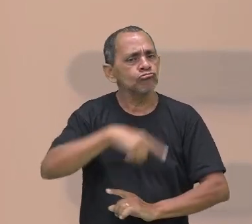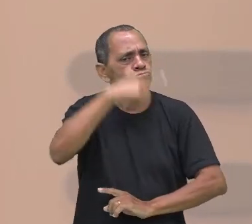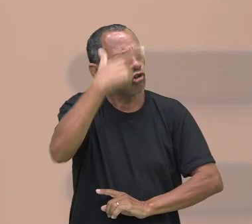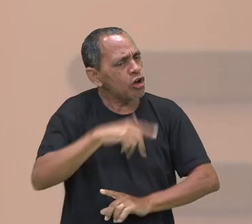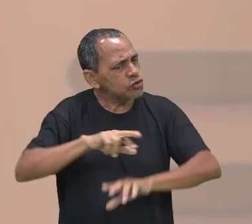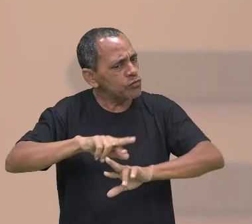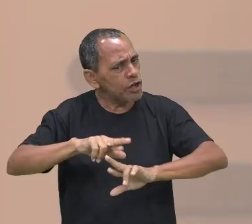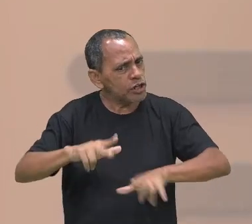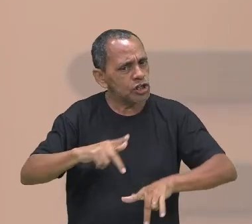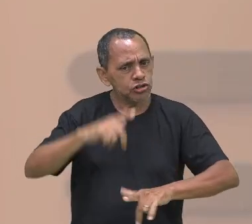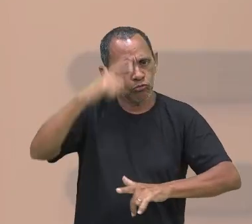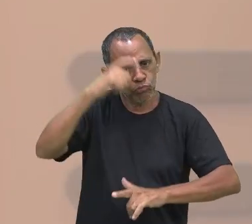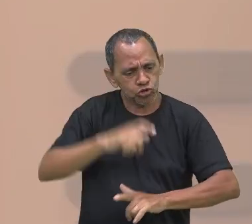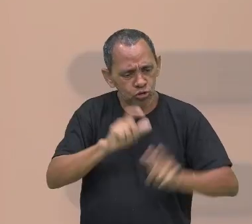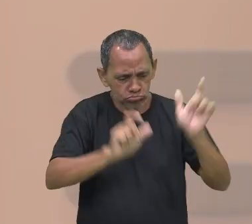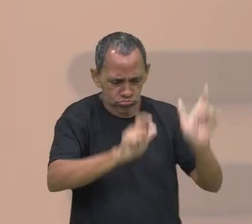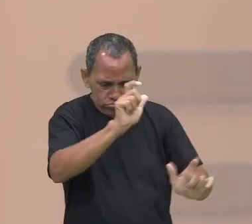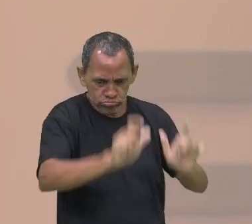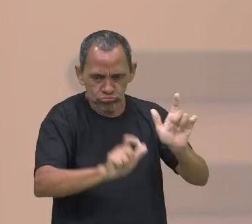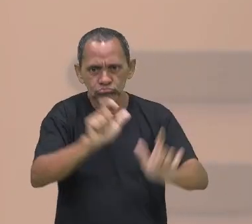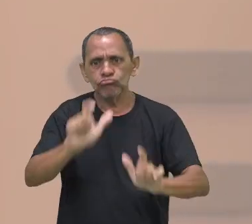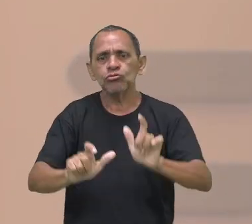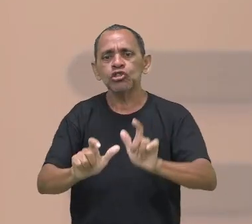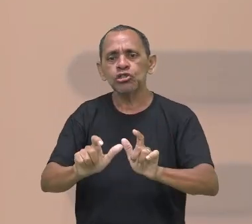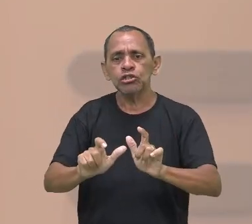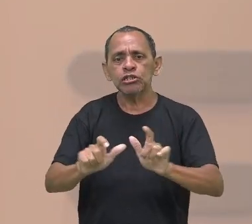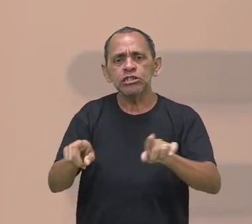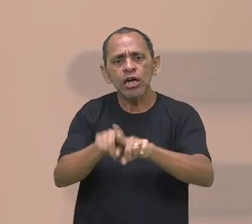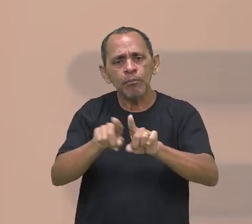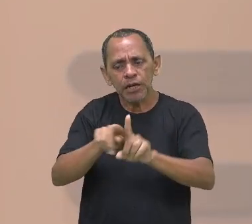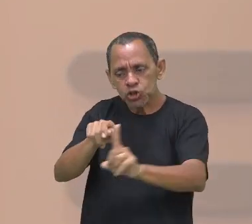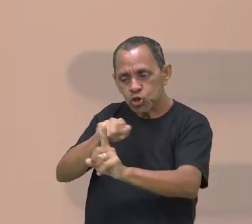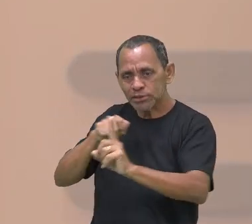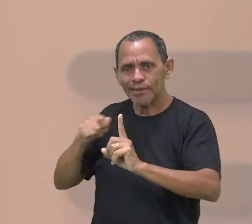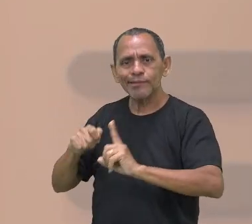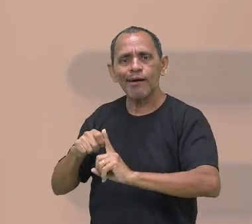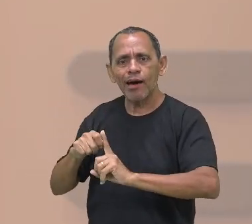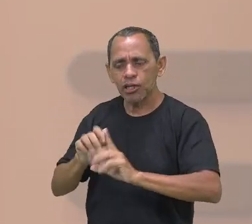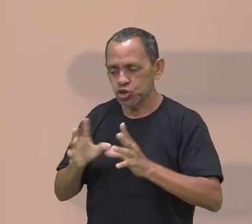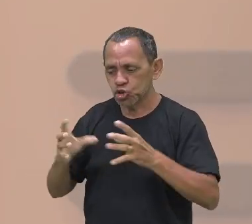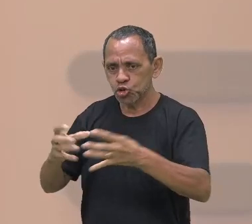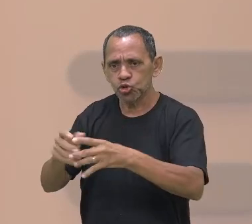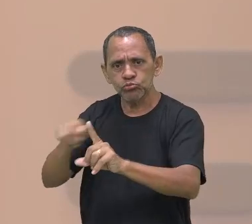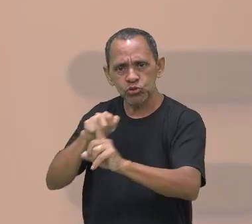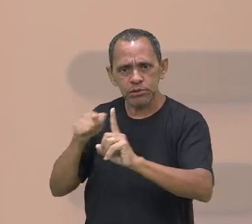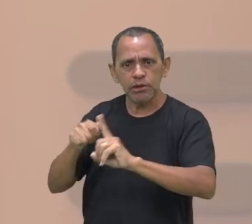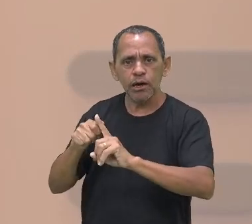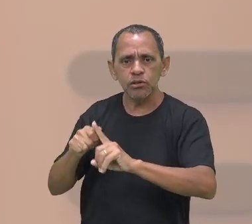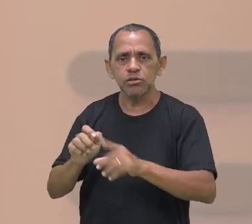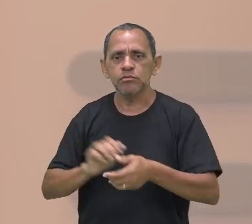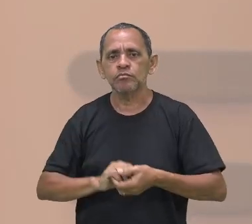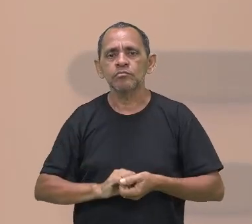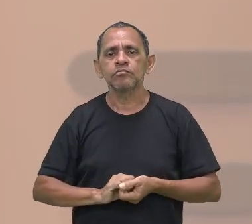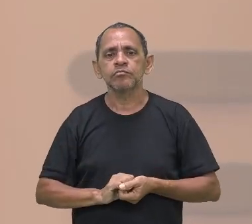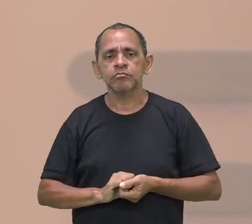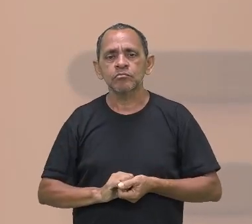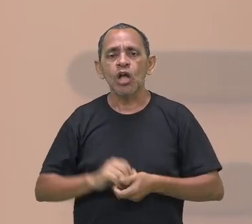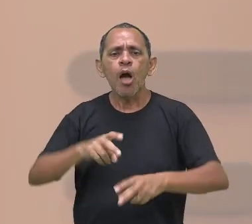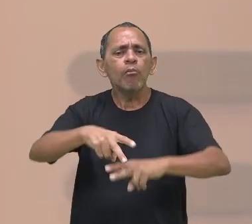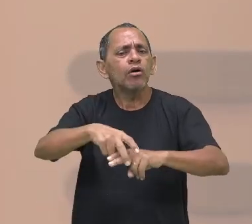pessoas e somos diferentes enquanto sociedades, enquanto grupos sociais. Por isso, nós podemos